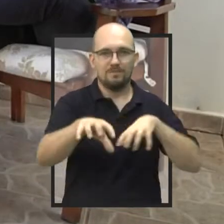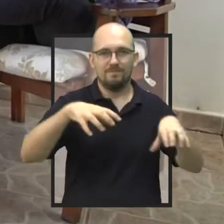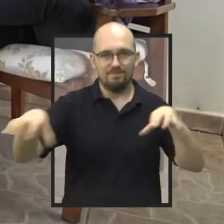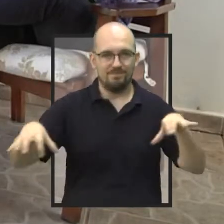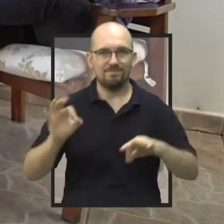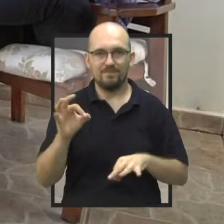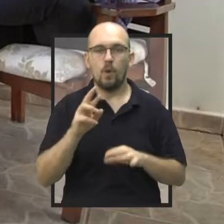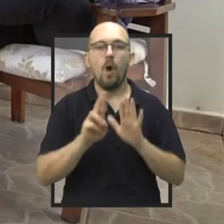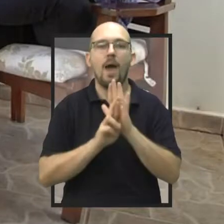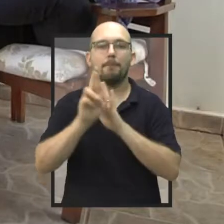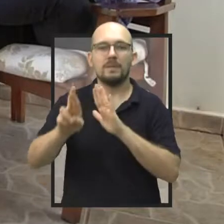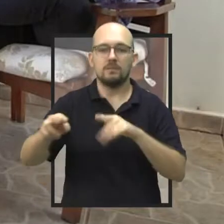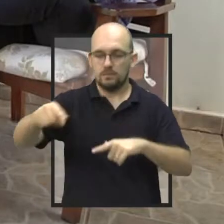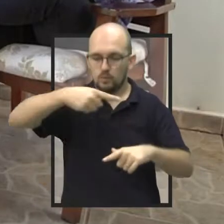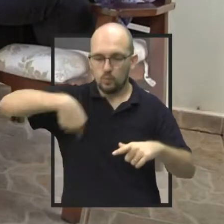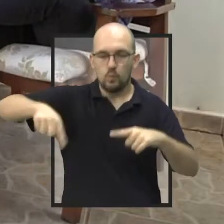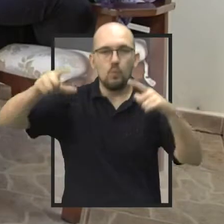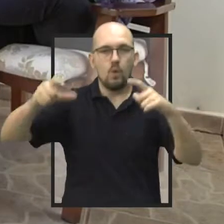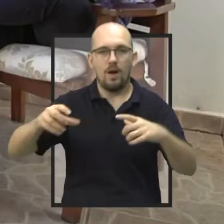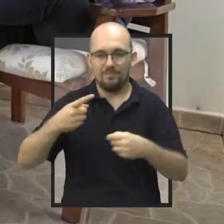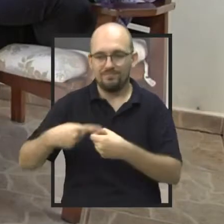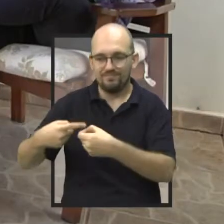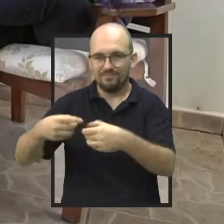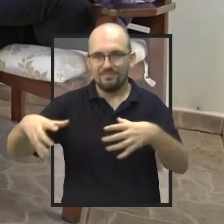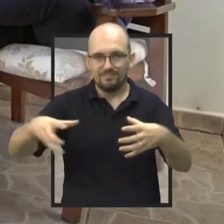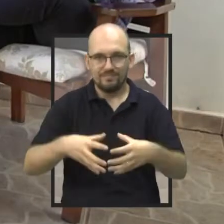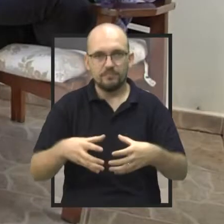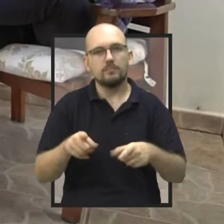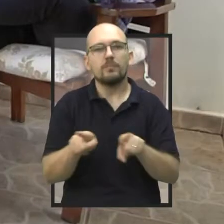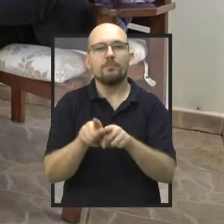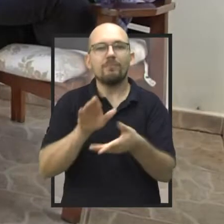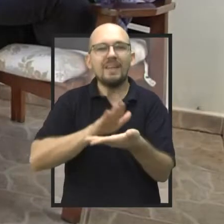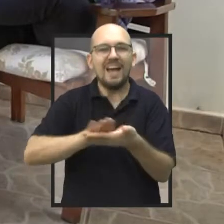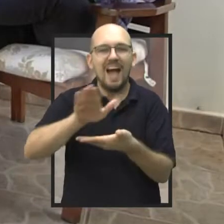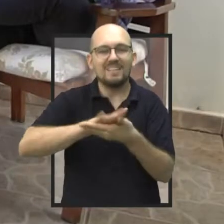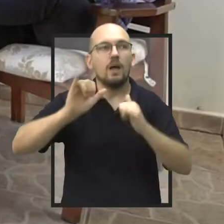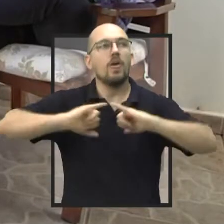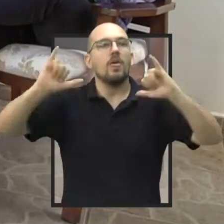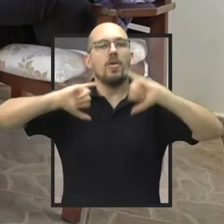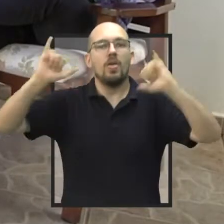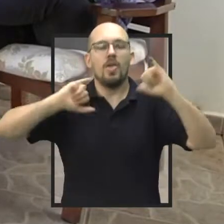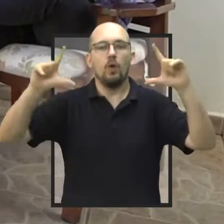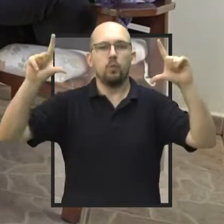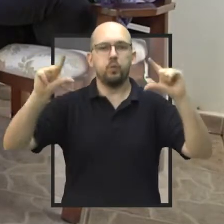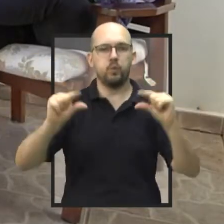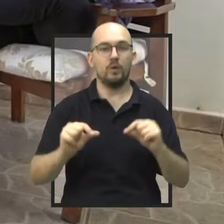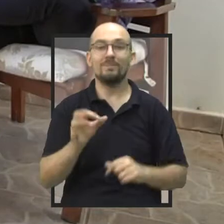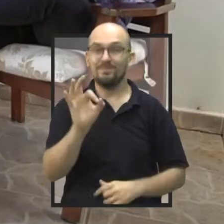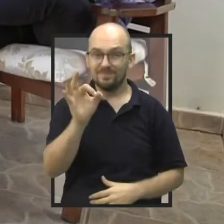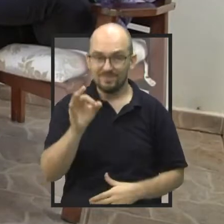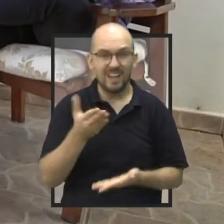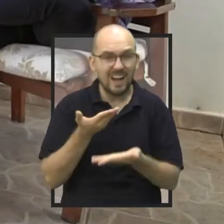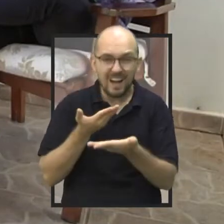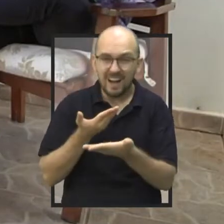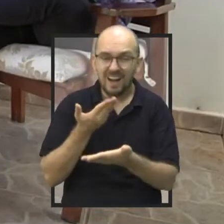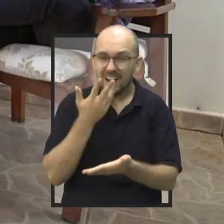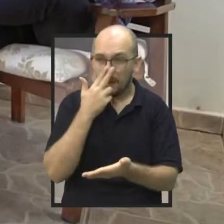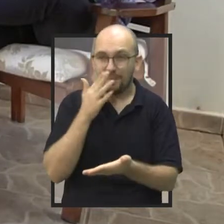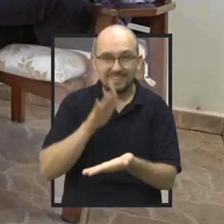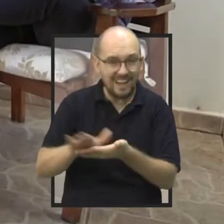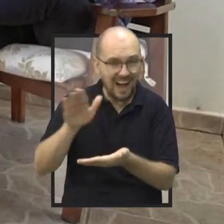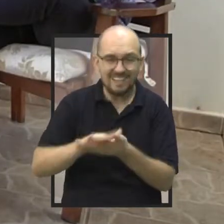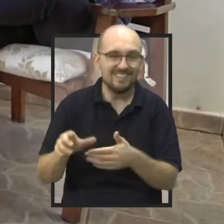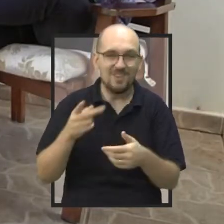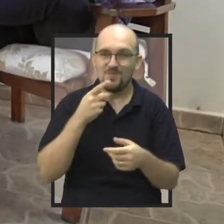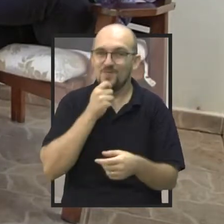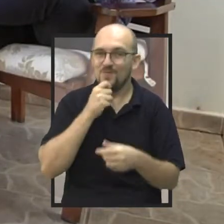representar aquele eleitorado. Você diminui os custos com campanha. Falou em custo de campanha, eu nem falei sobre isso